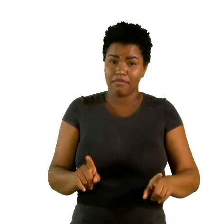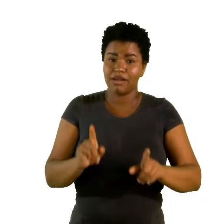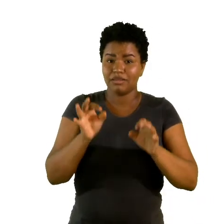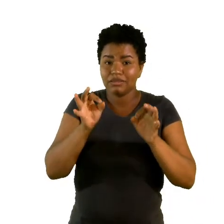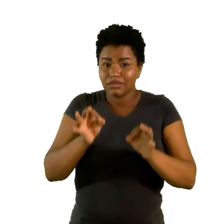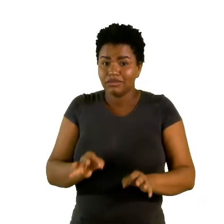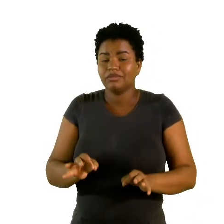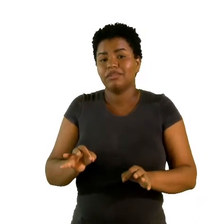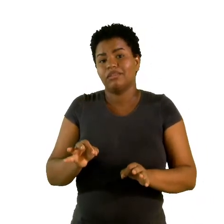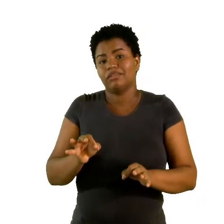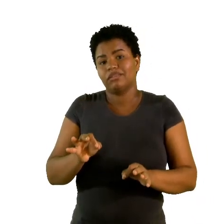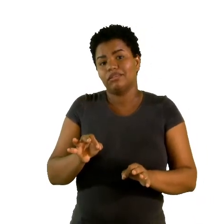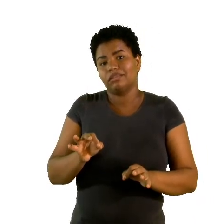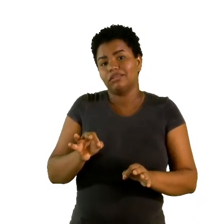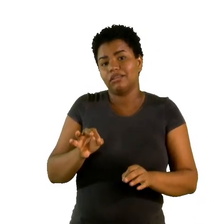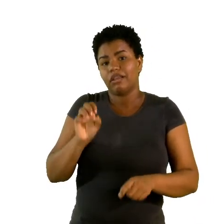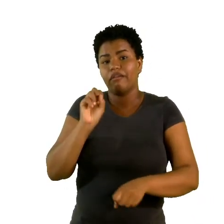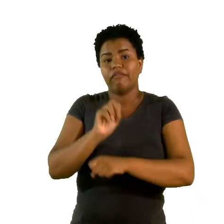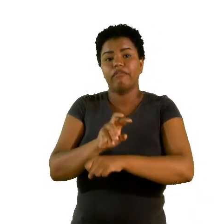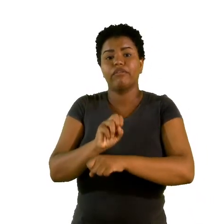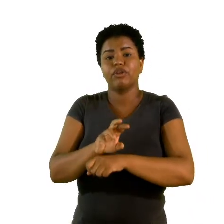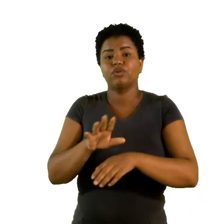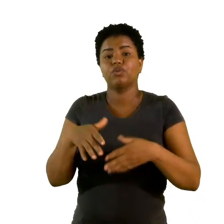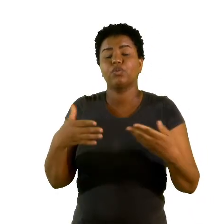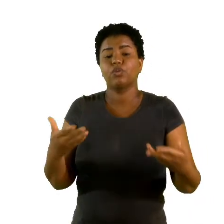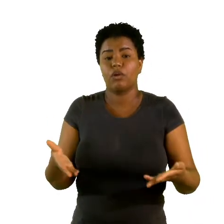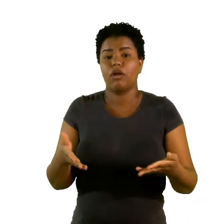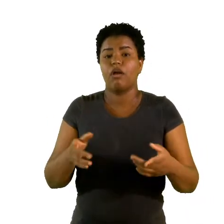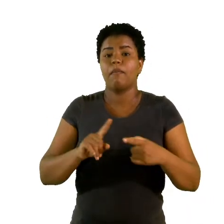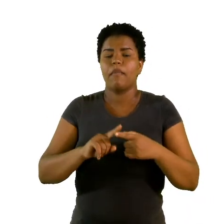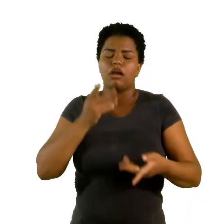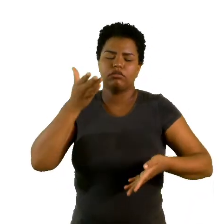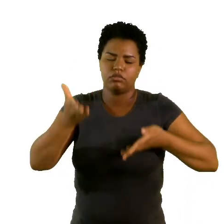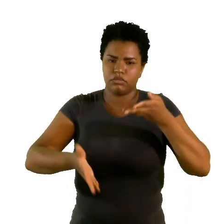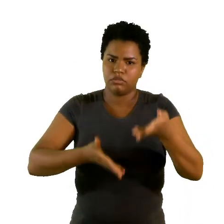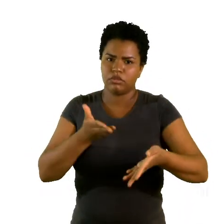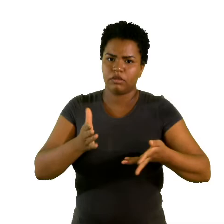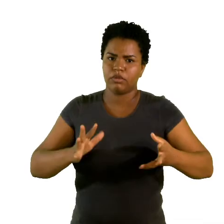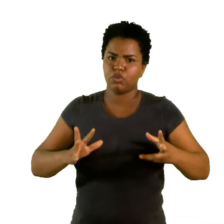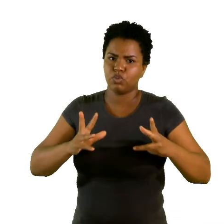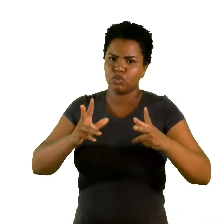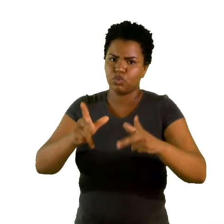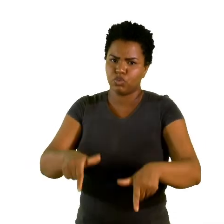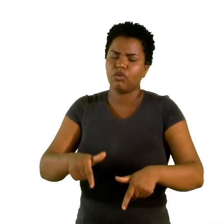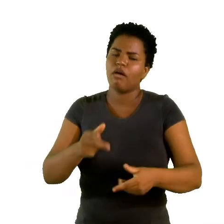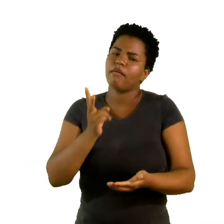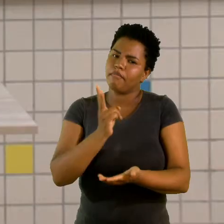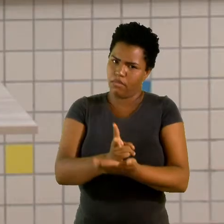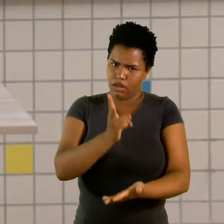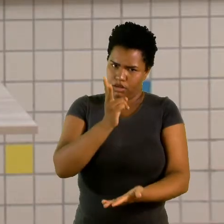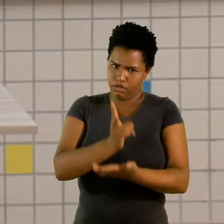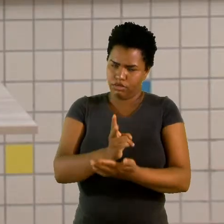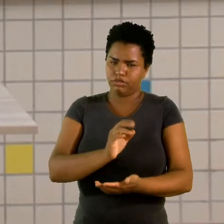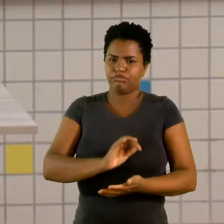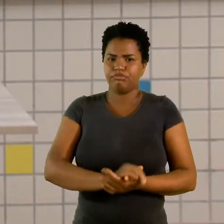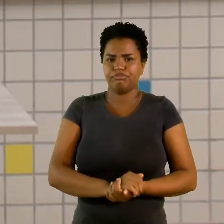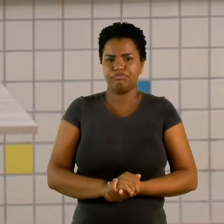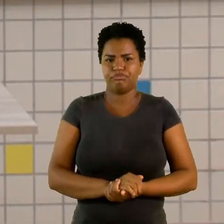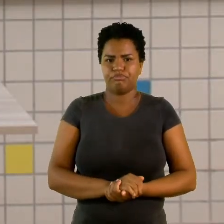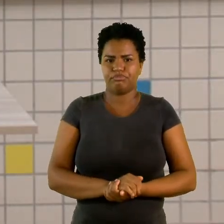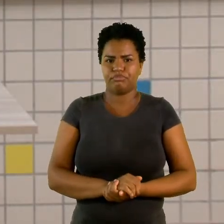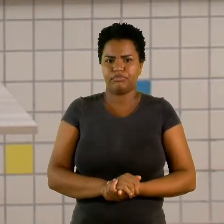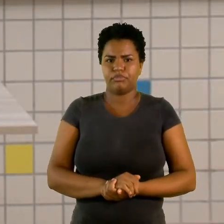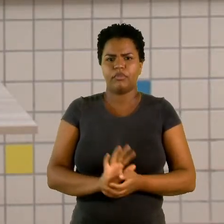é o responsável, o tratamento para todos eles costuma ser o mesmo. Qual